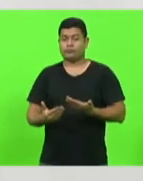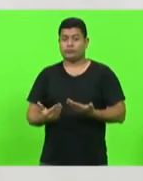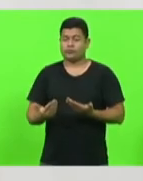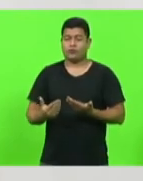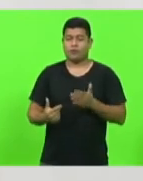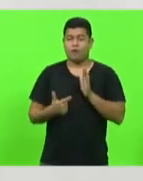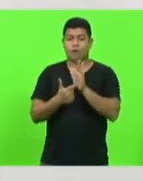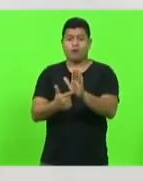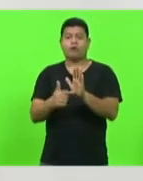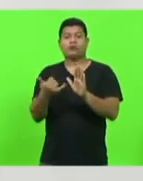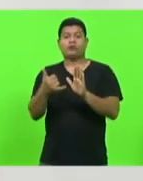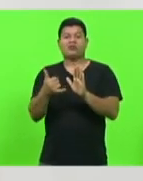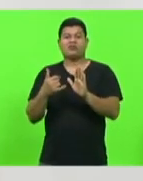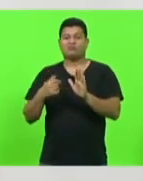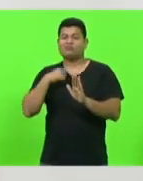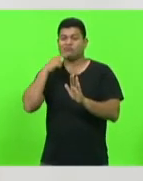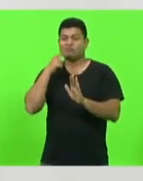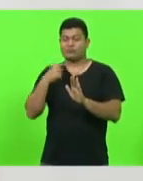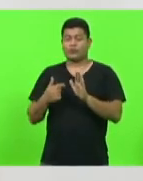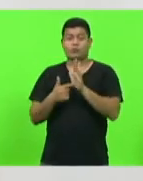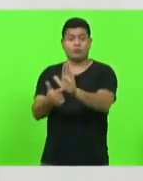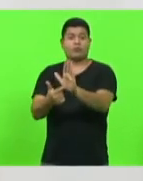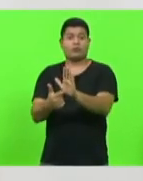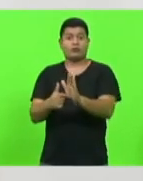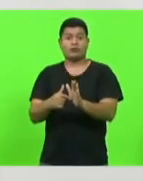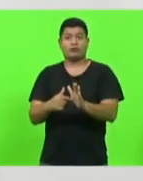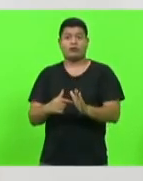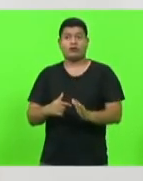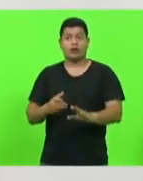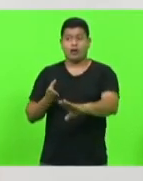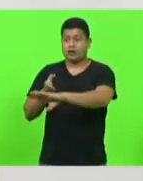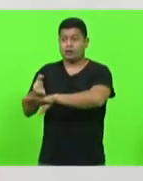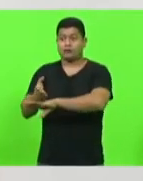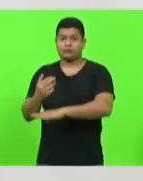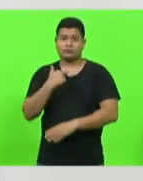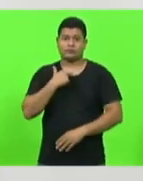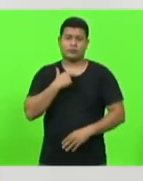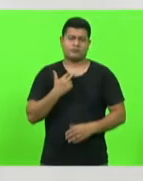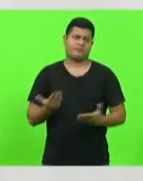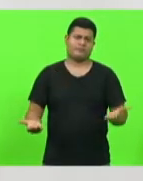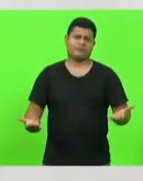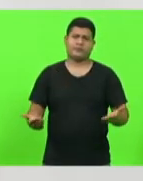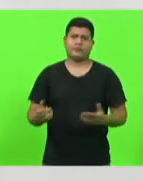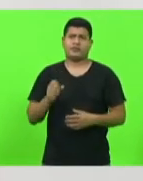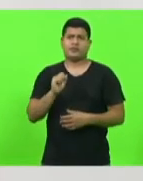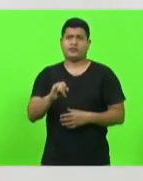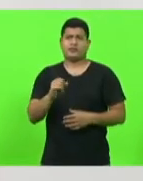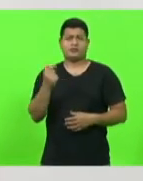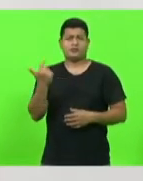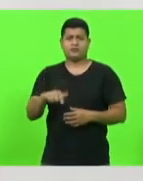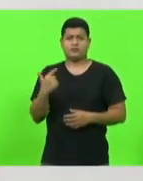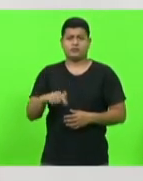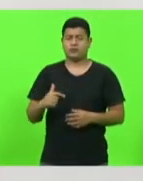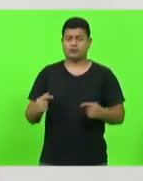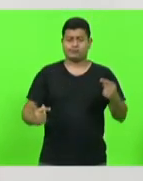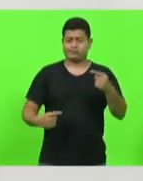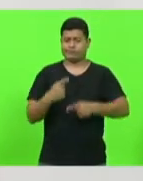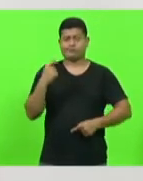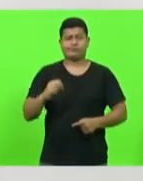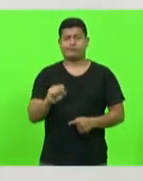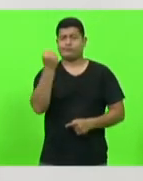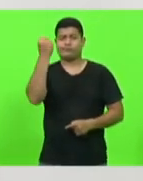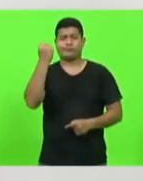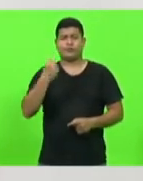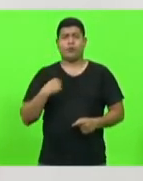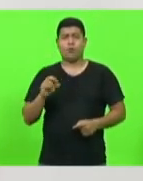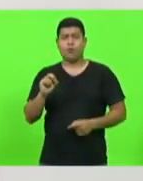acabou a bateria, não acessa mais nada. Então, se não tem a ver com o sucesso da campanha, não tem a ver com